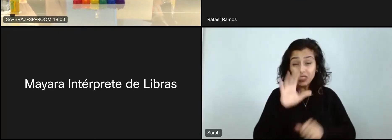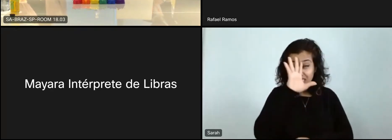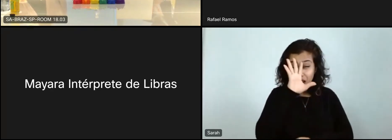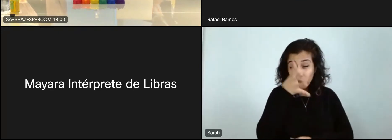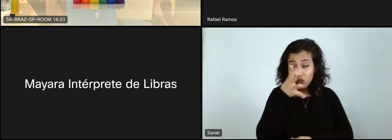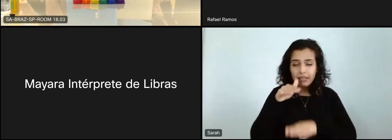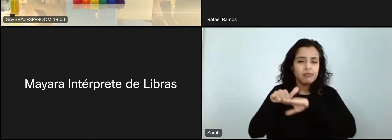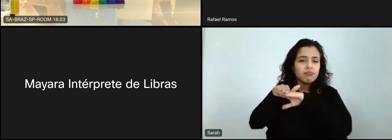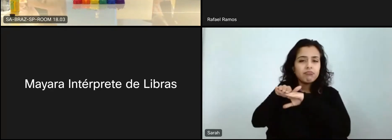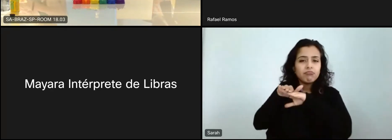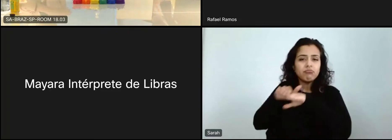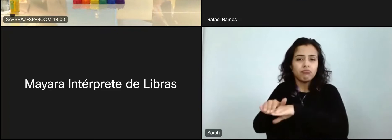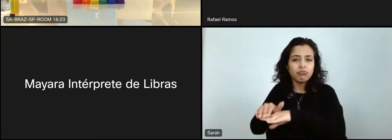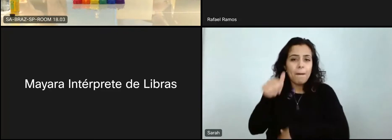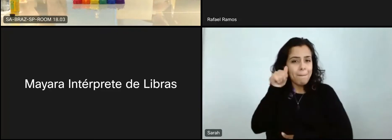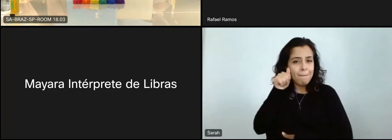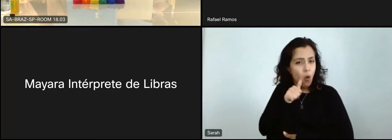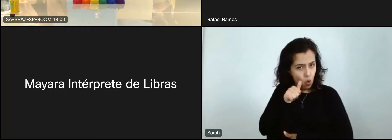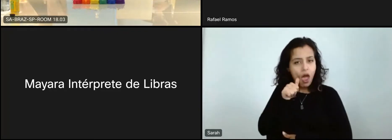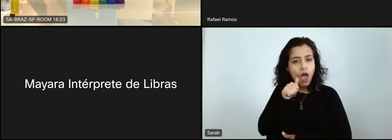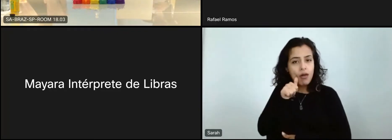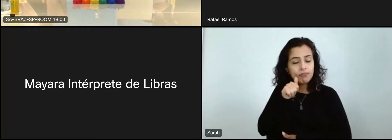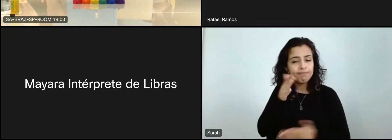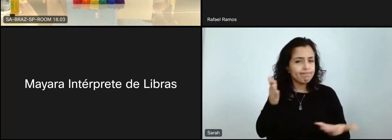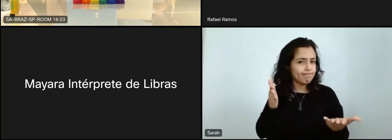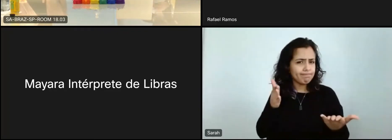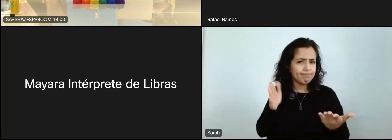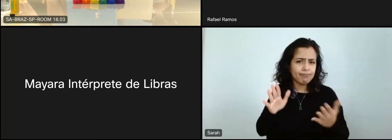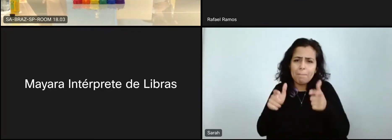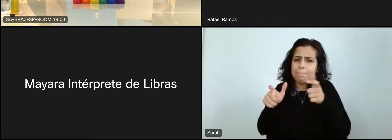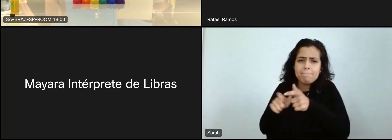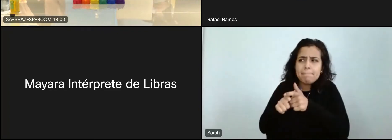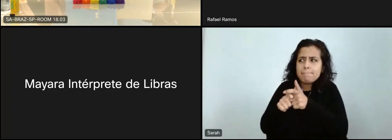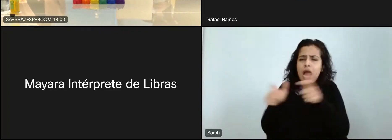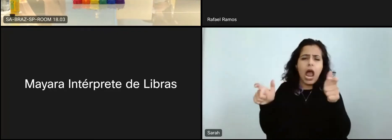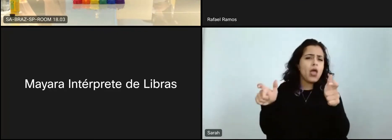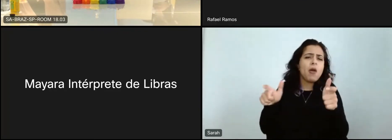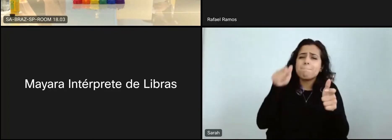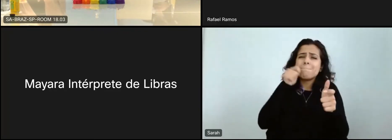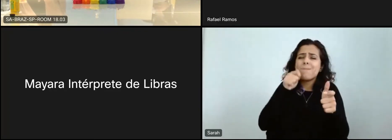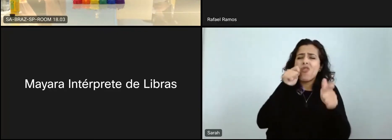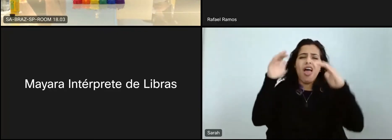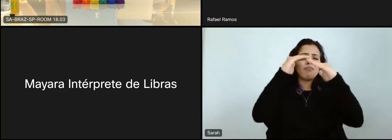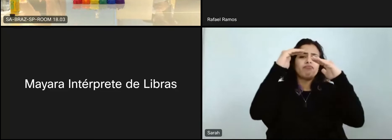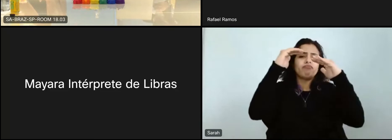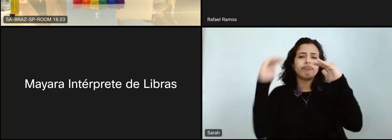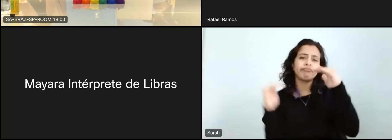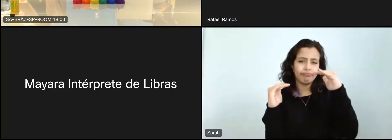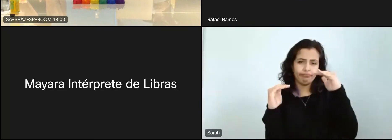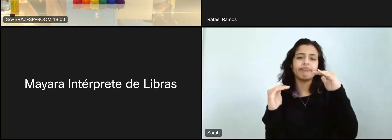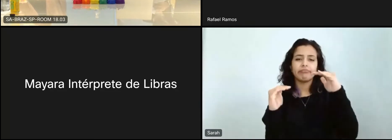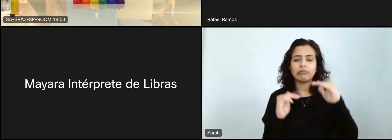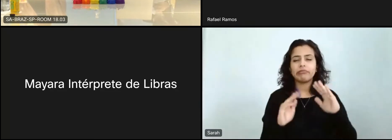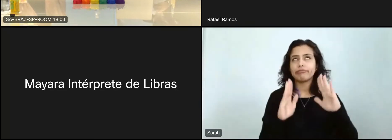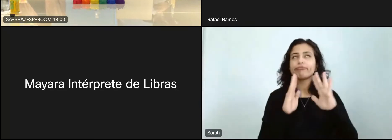a gente aprendeu, infelizmente, com a nossa história, a ver a mulher num papel, por exemplo, rebaixado. Então, quando eu vou